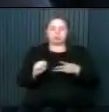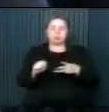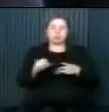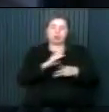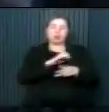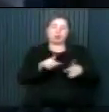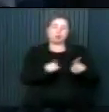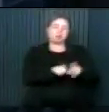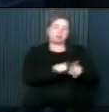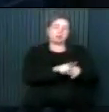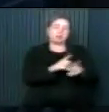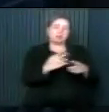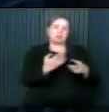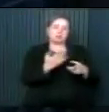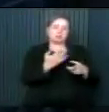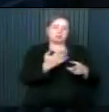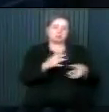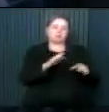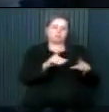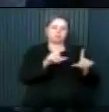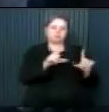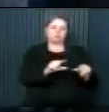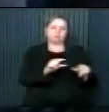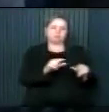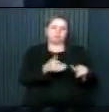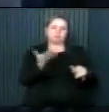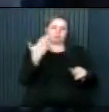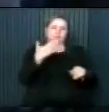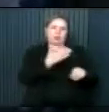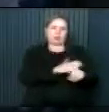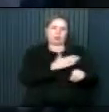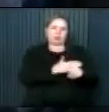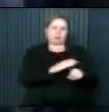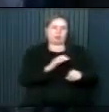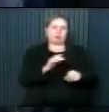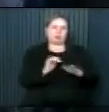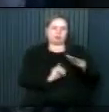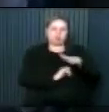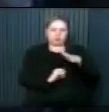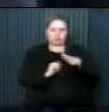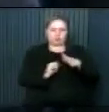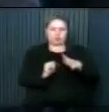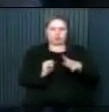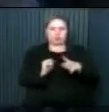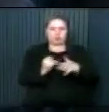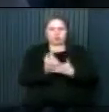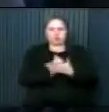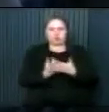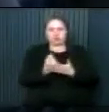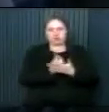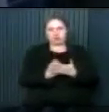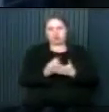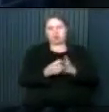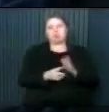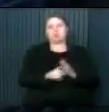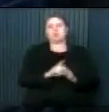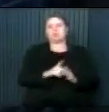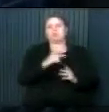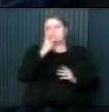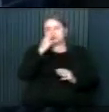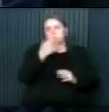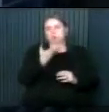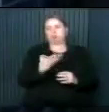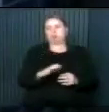também interrompe uma antiga prática de instituições financeiras que lançavam mão